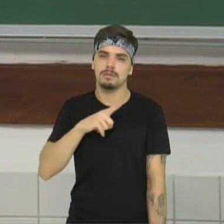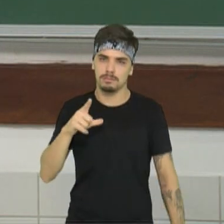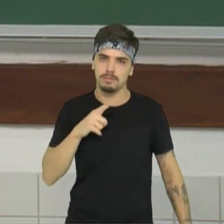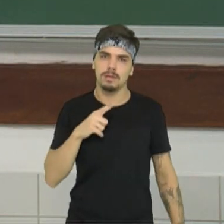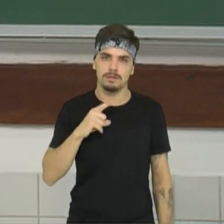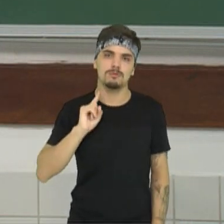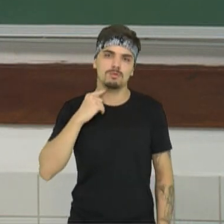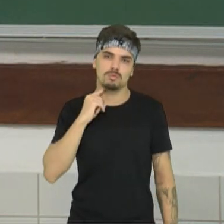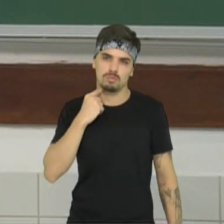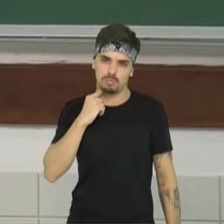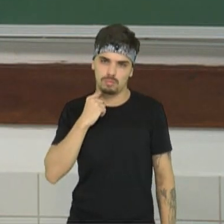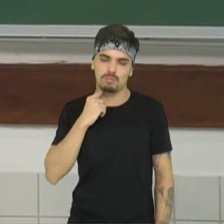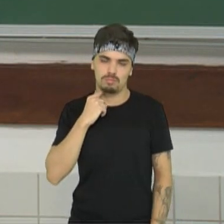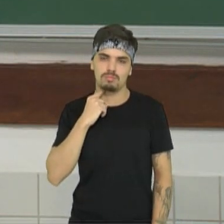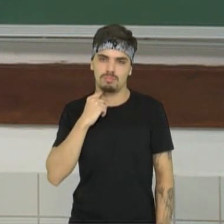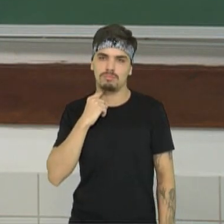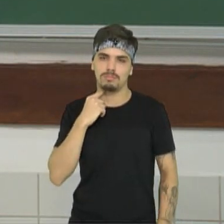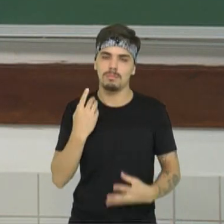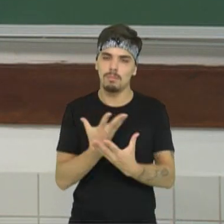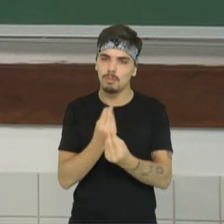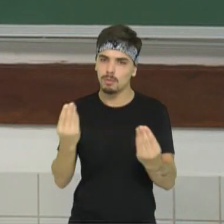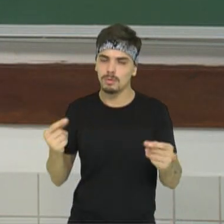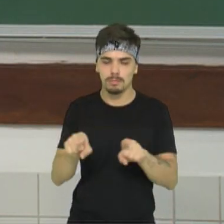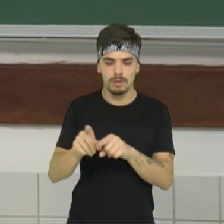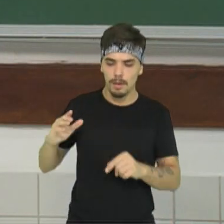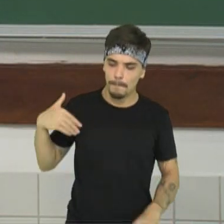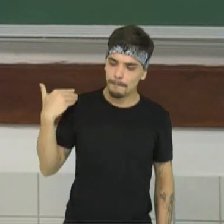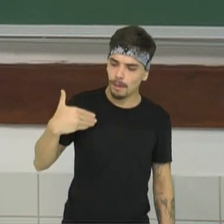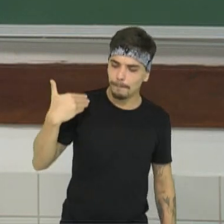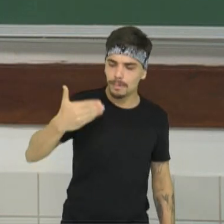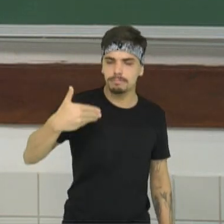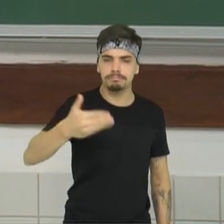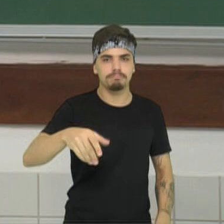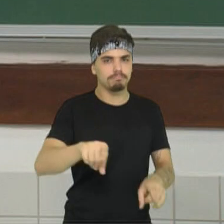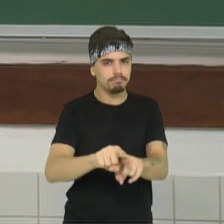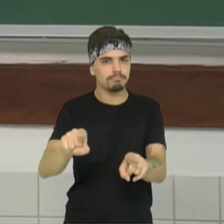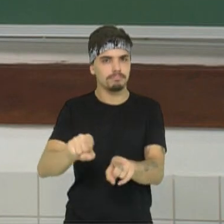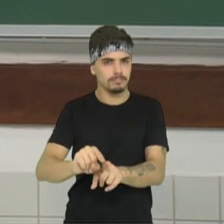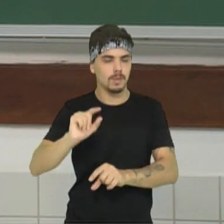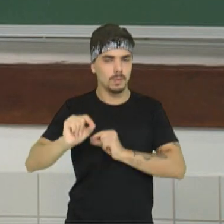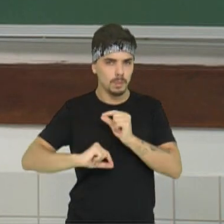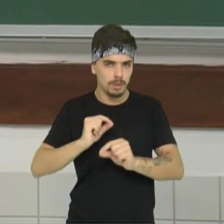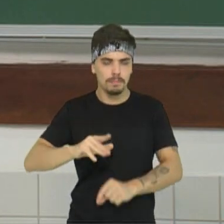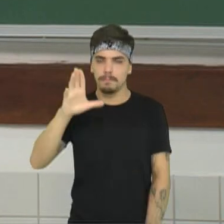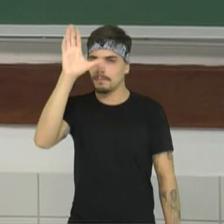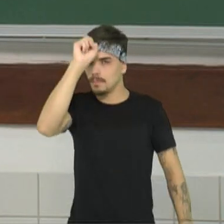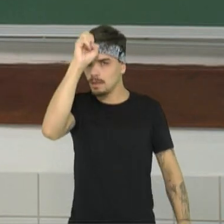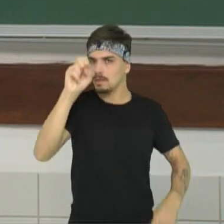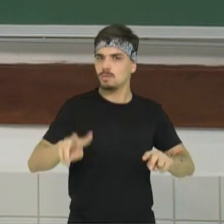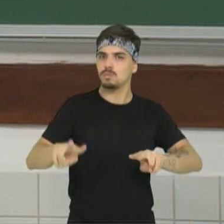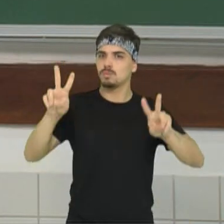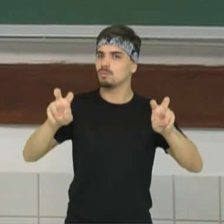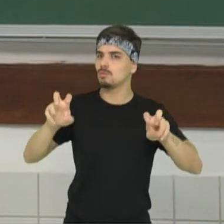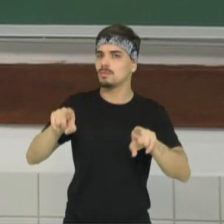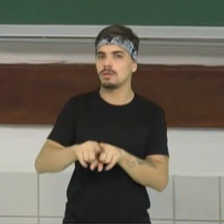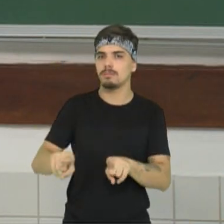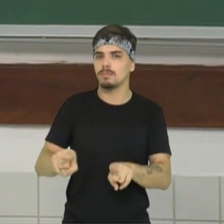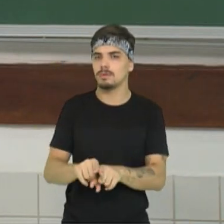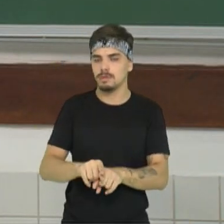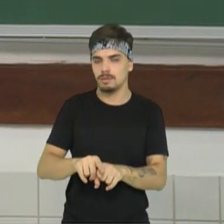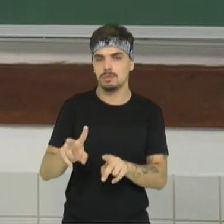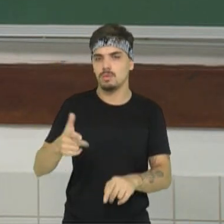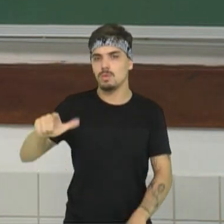extremamente poluídas, vieram ao longo da história, né, aprendendo isso, né, aprenderam antes que